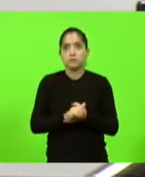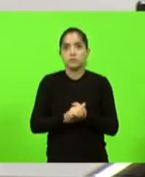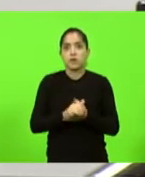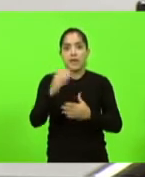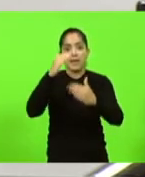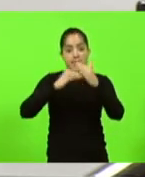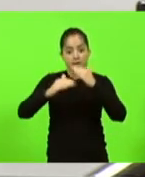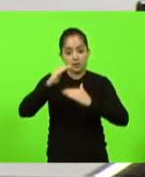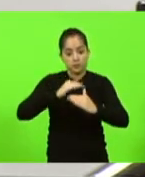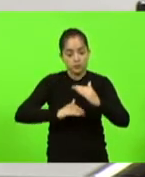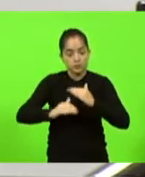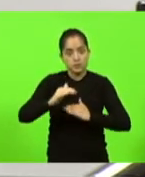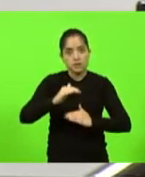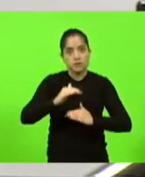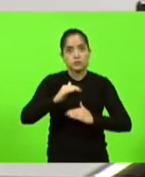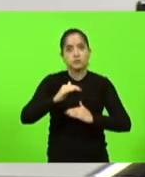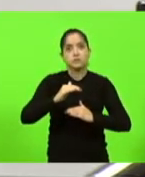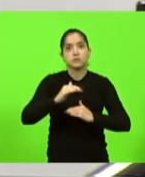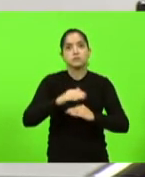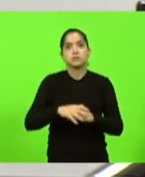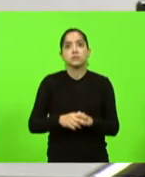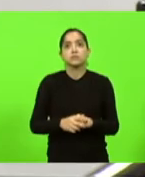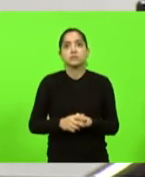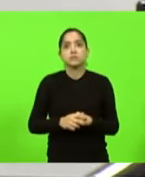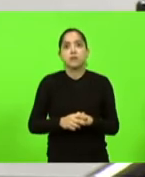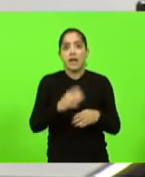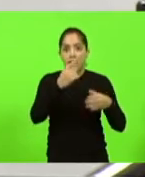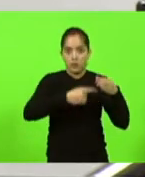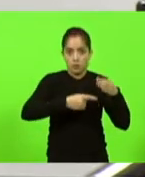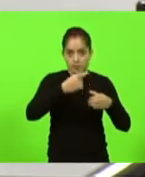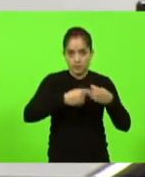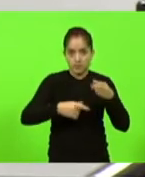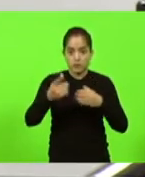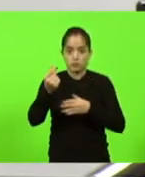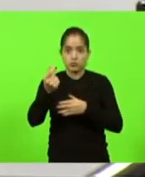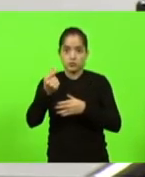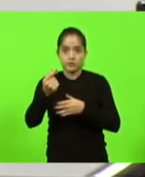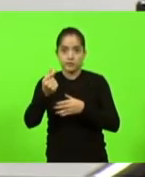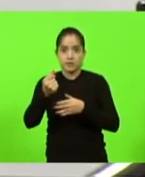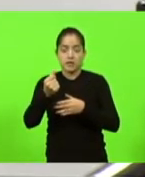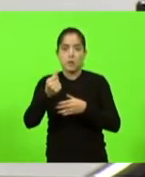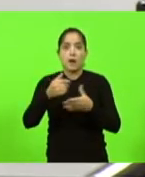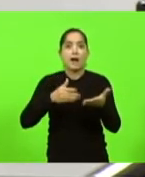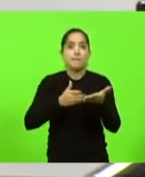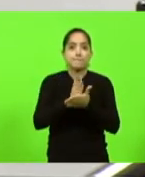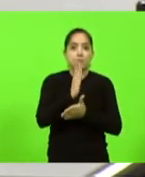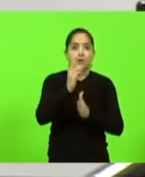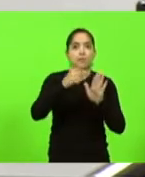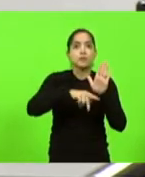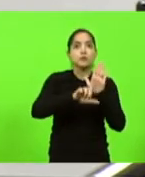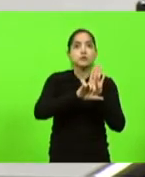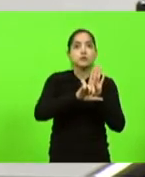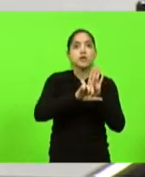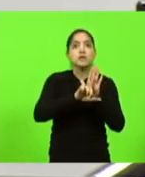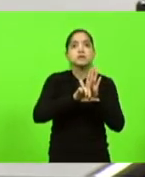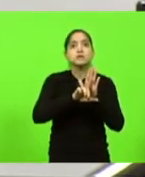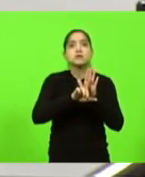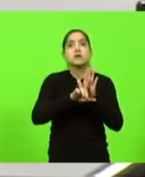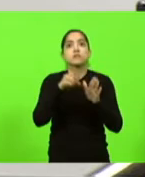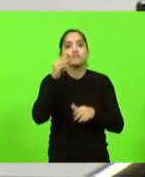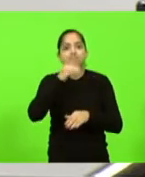retrocesso, 2 pontos. A Comissão de Finanças da Alesc aprova projeto que pode fragilizar combate à